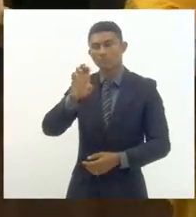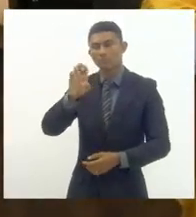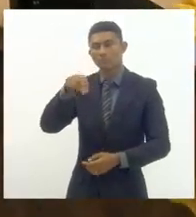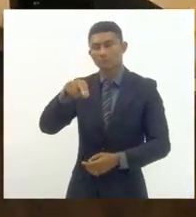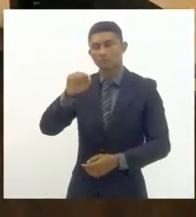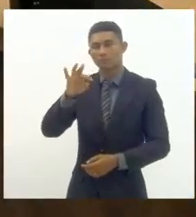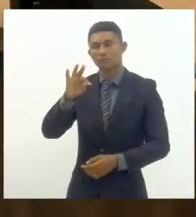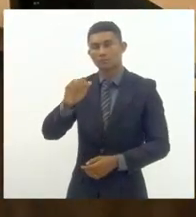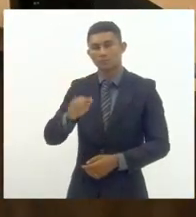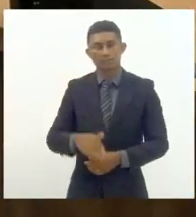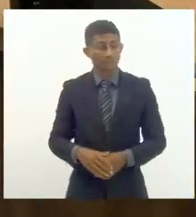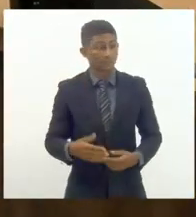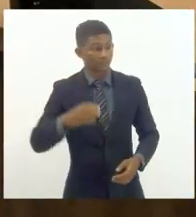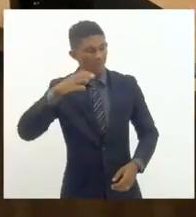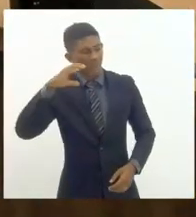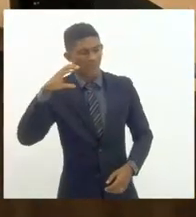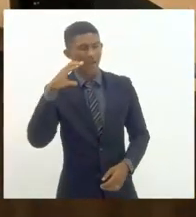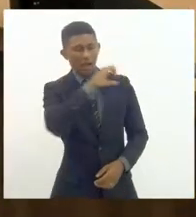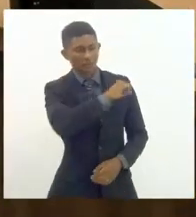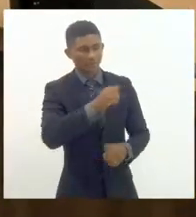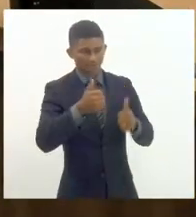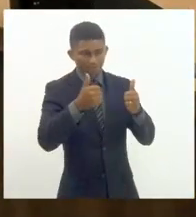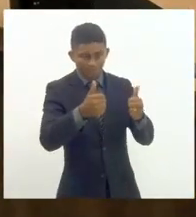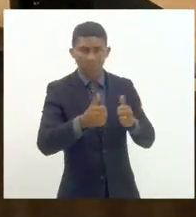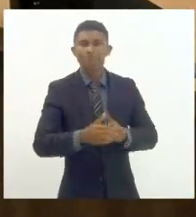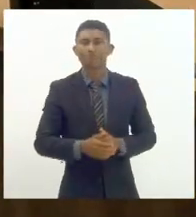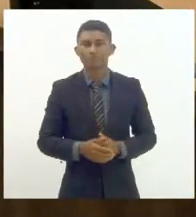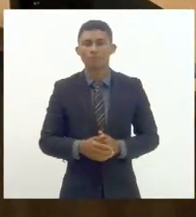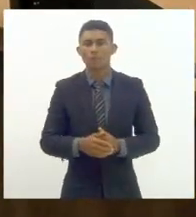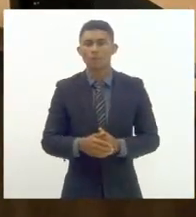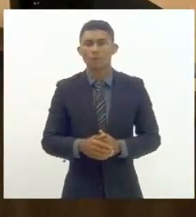senhor presidente, vou até discutir daqui de baixo, mas só